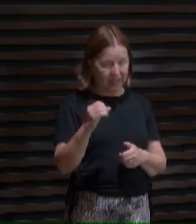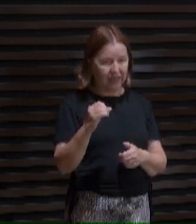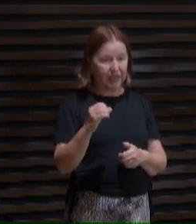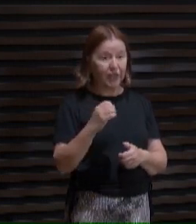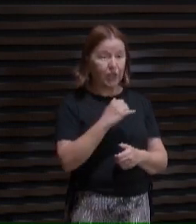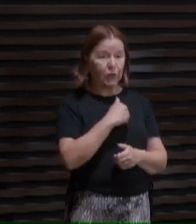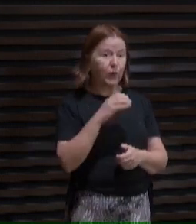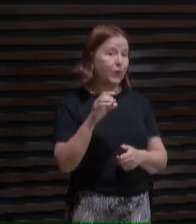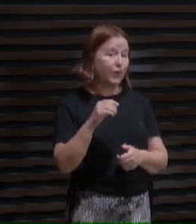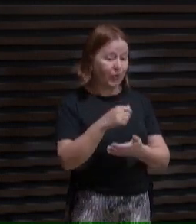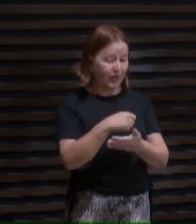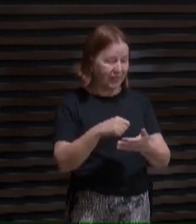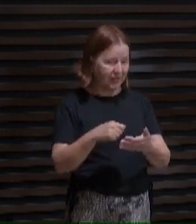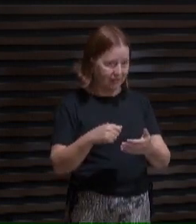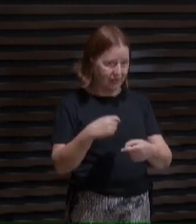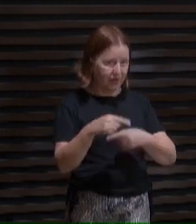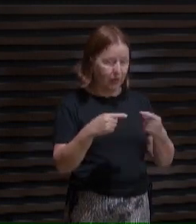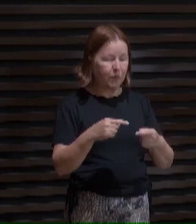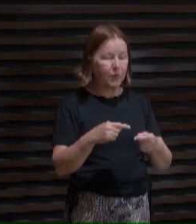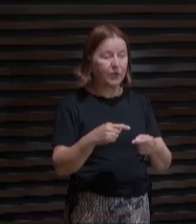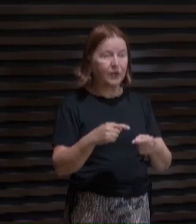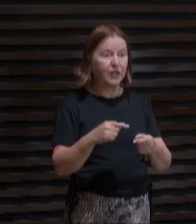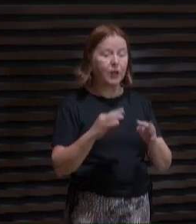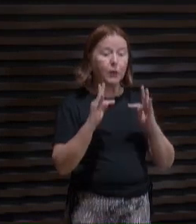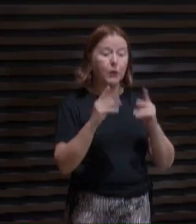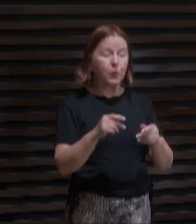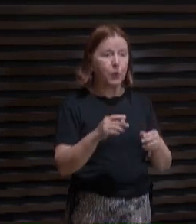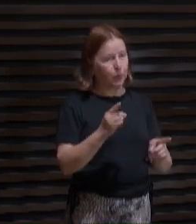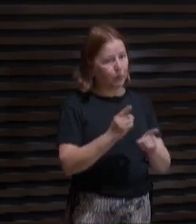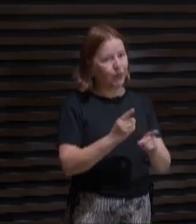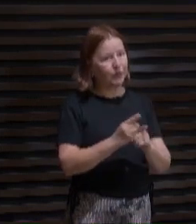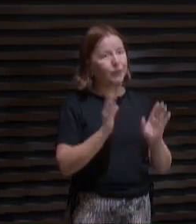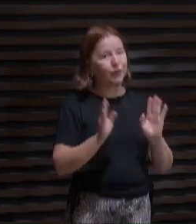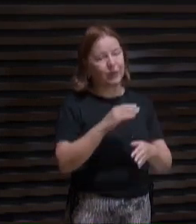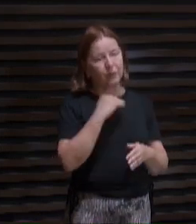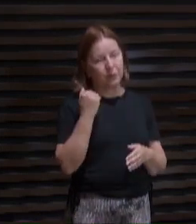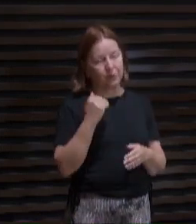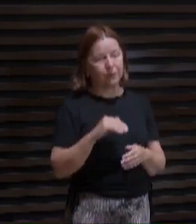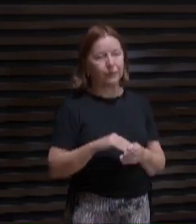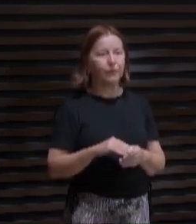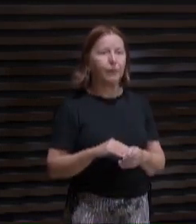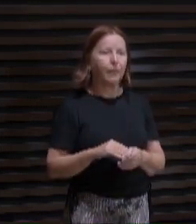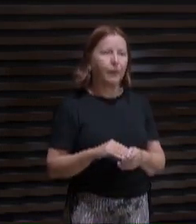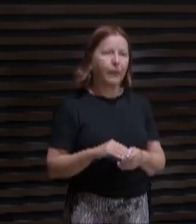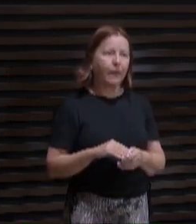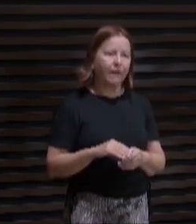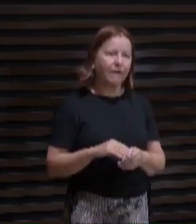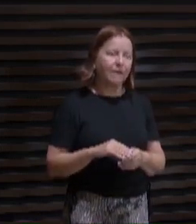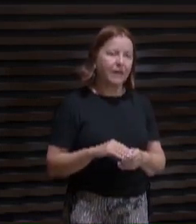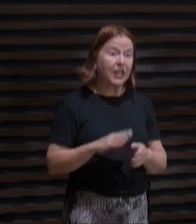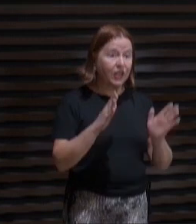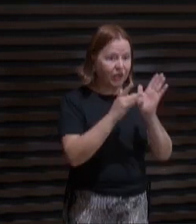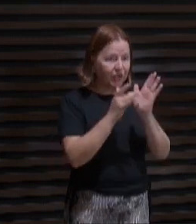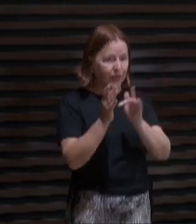criar ciúme entre os outros. O discípulo a quem Jesus amava. Por quê? Porque a Bíblia diz que Jesus,